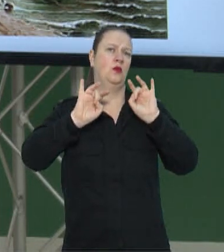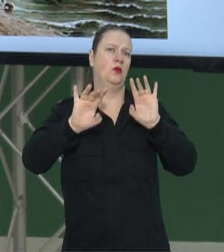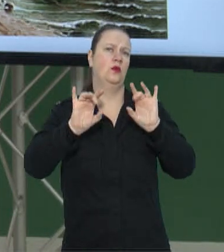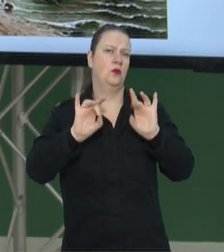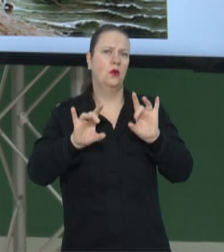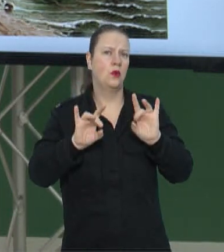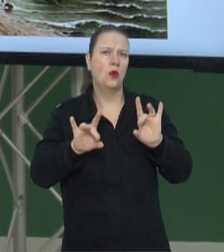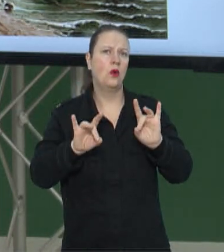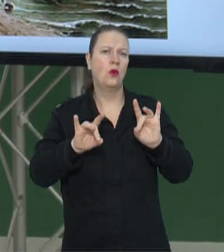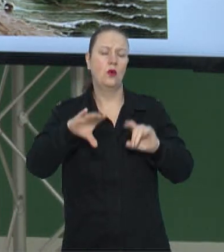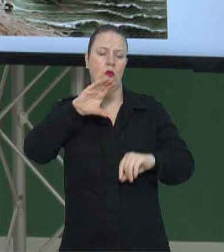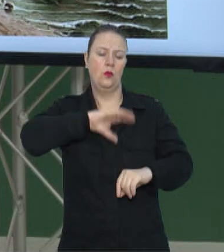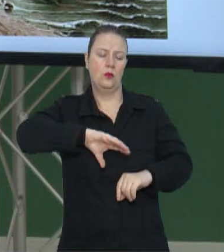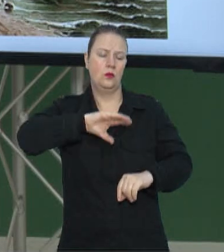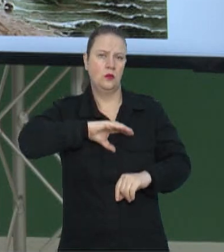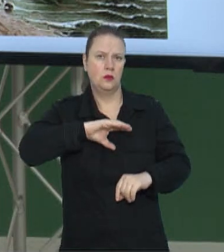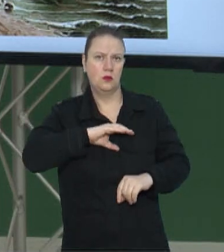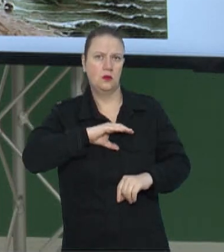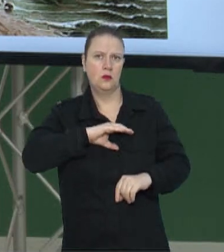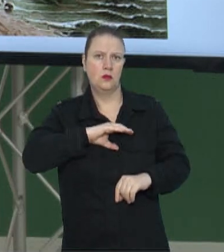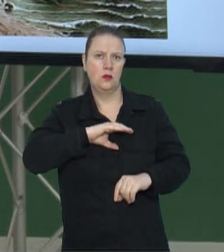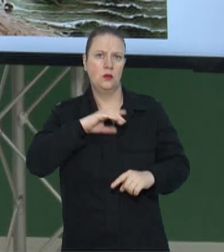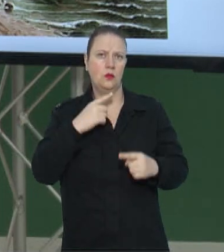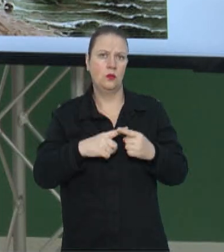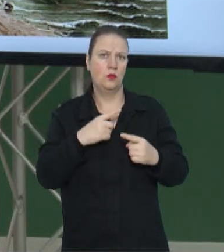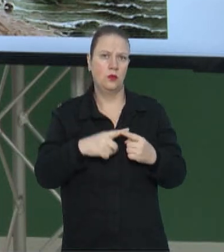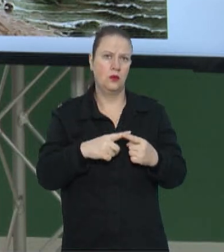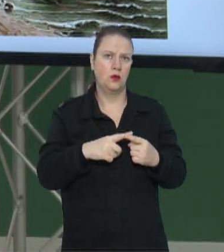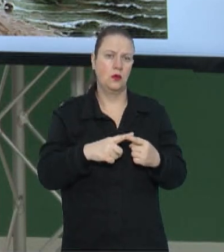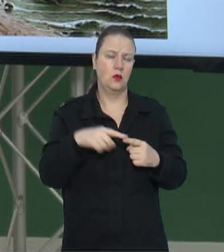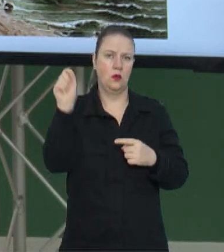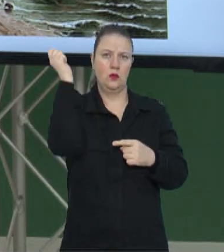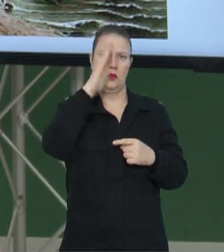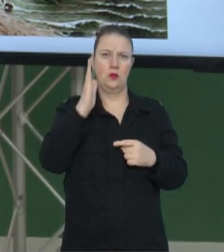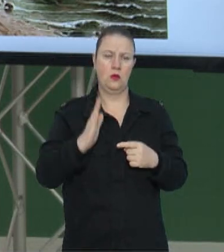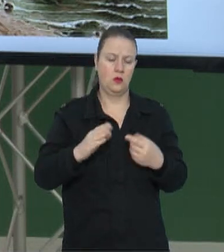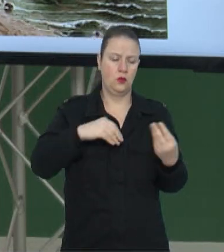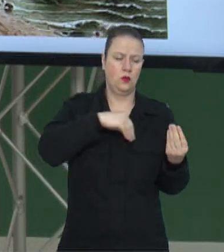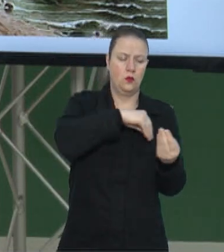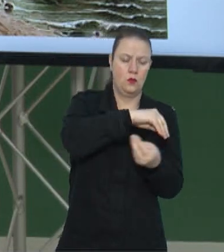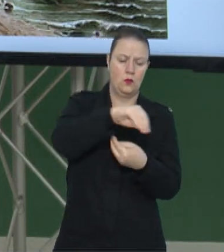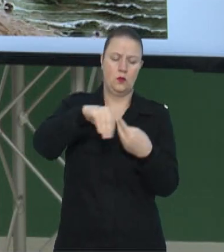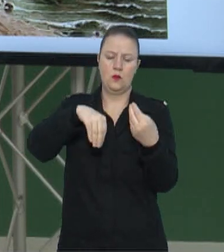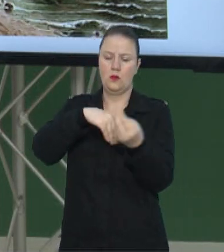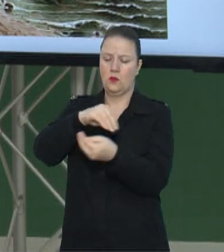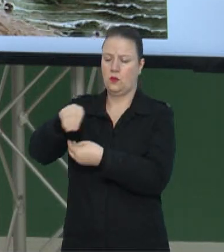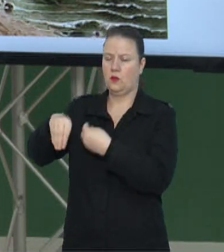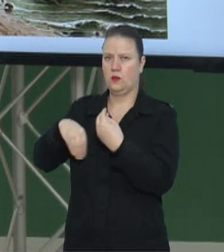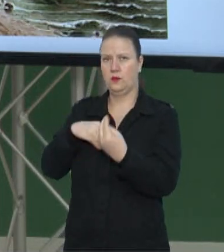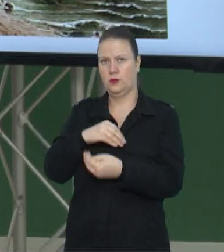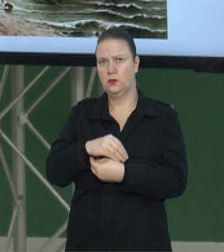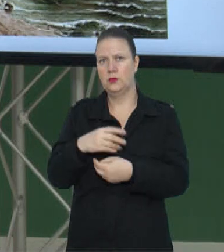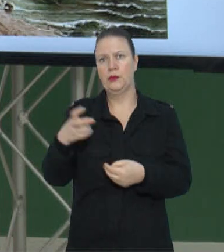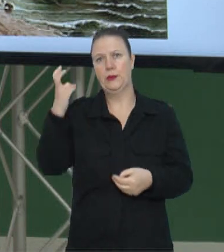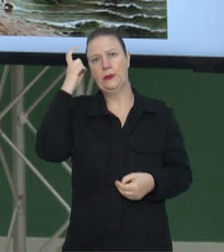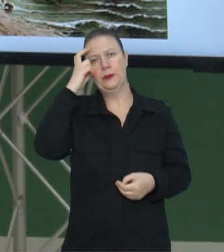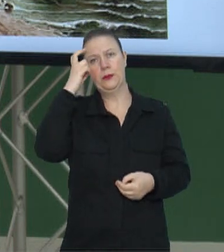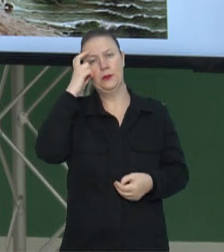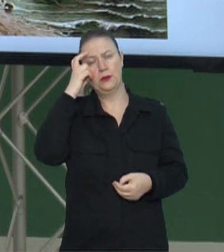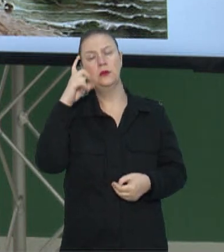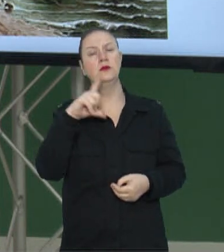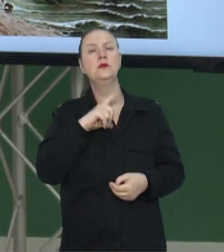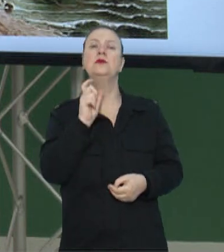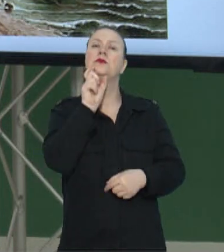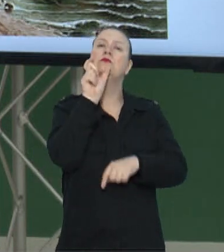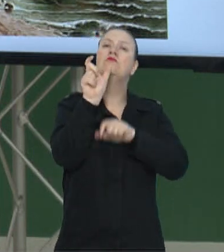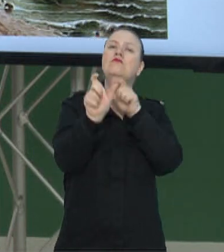Por quê? Porque o Brasil é miscigenado, ou seja, tem uma mistura de etnias. Então nós vamos ter